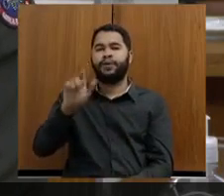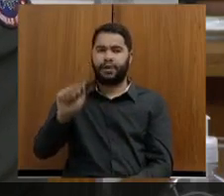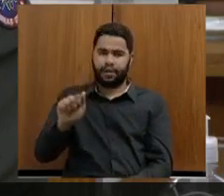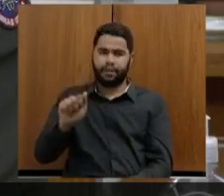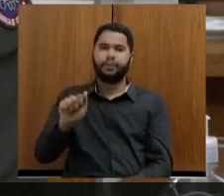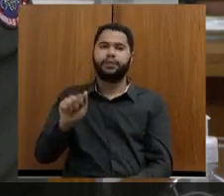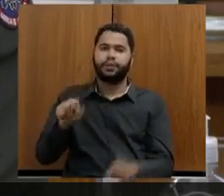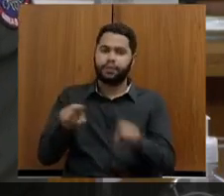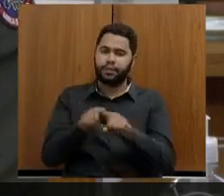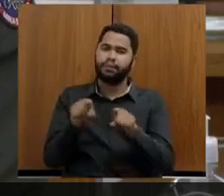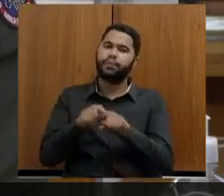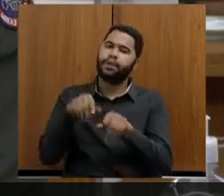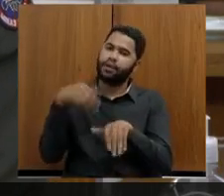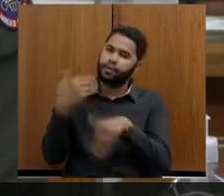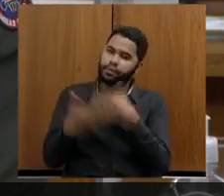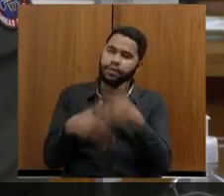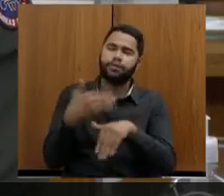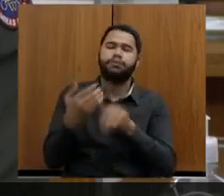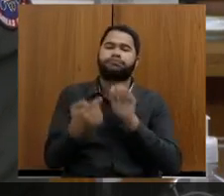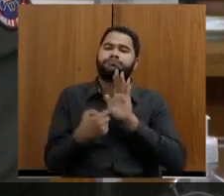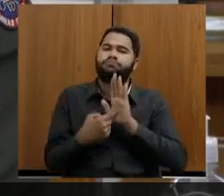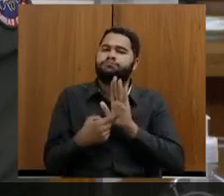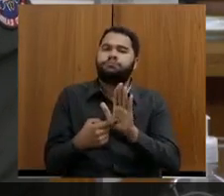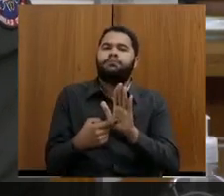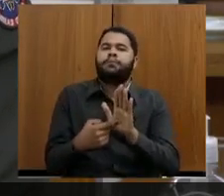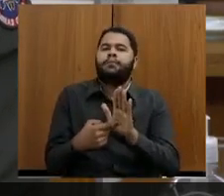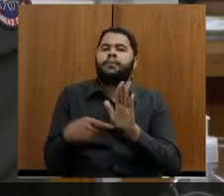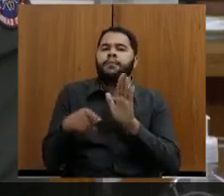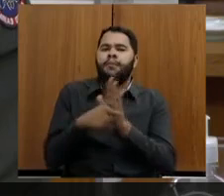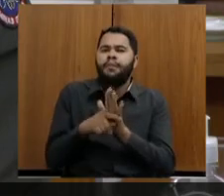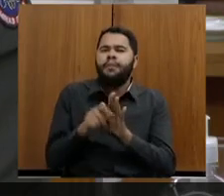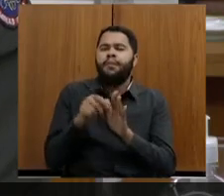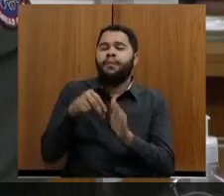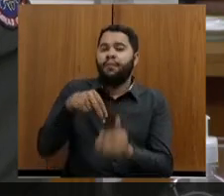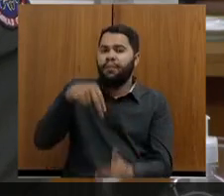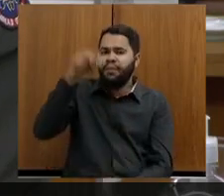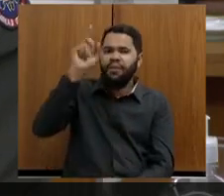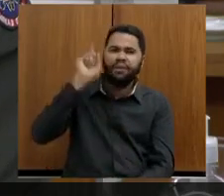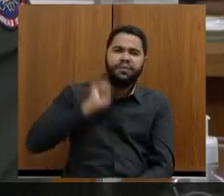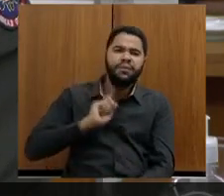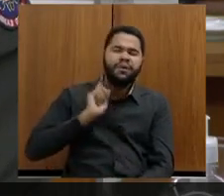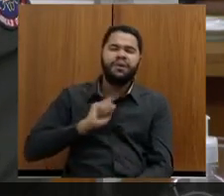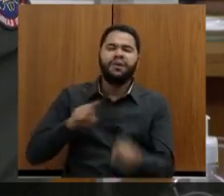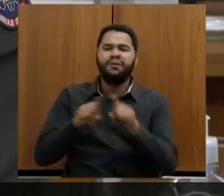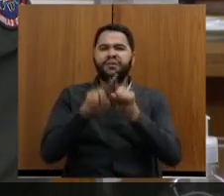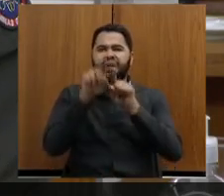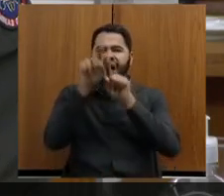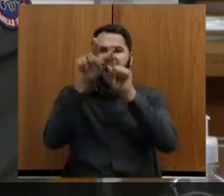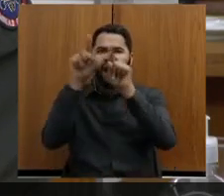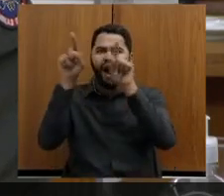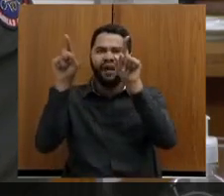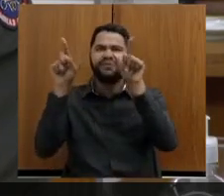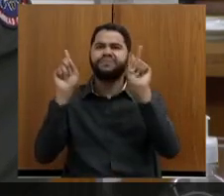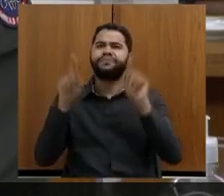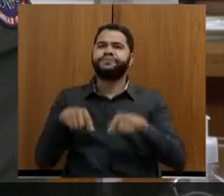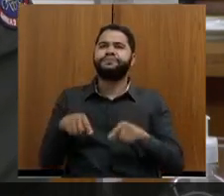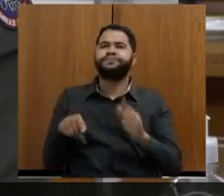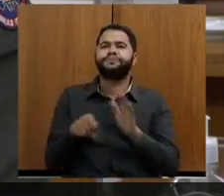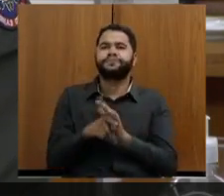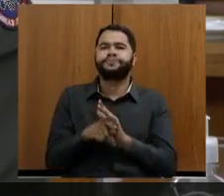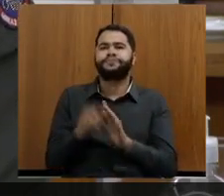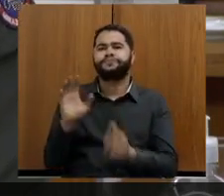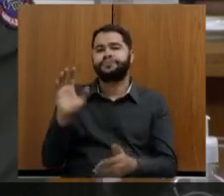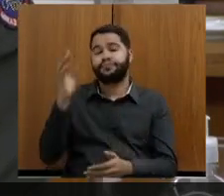nós temos avançado a gente mostrou aqui que não só no norte de Minas mas em todas as regiões nós já estamos com inaugurações